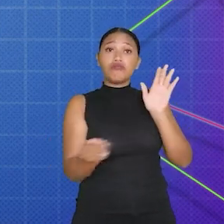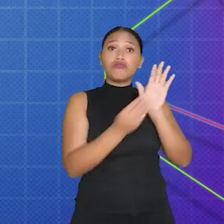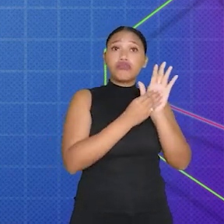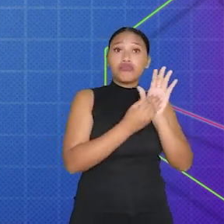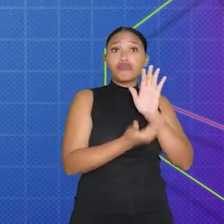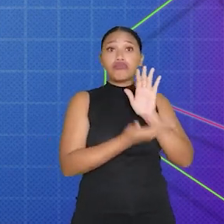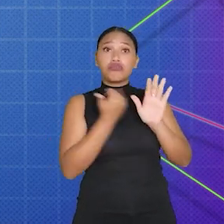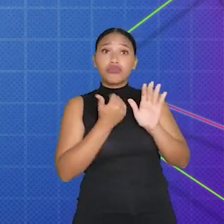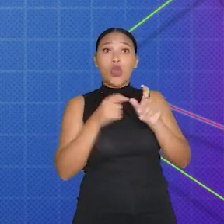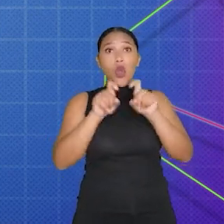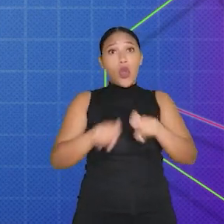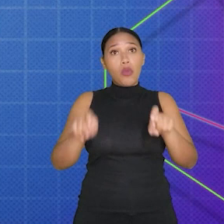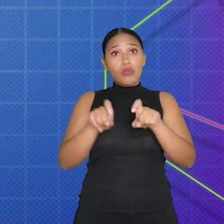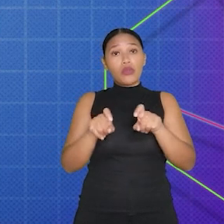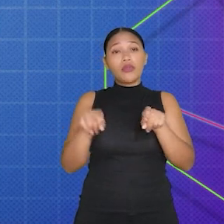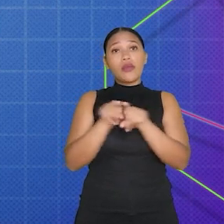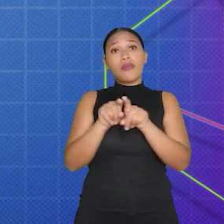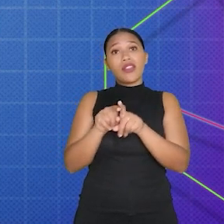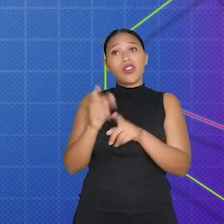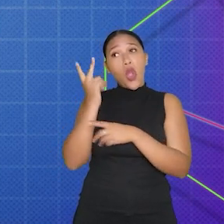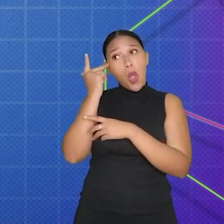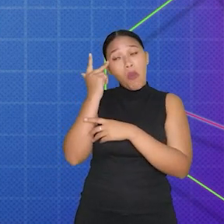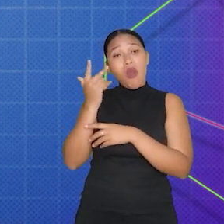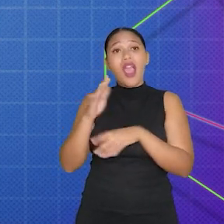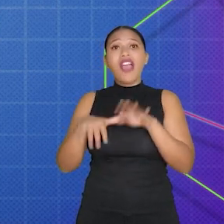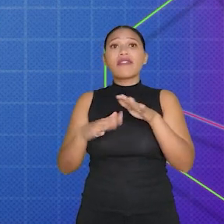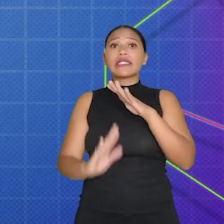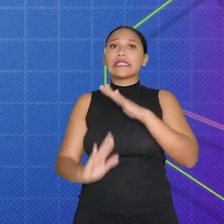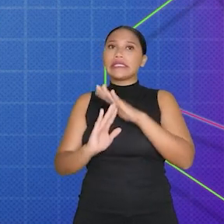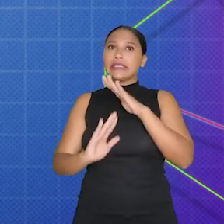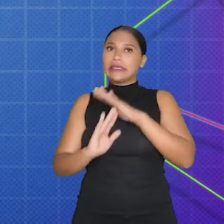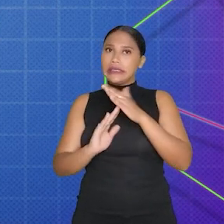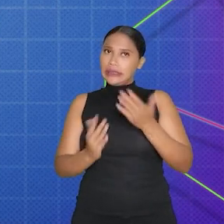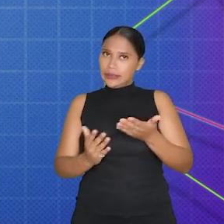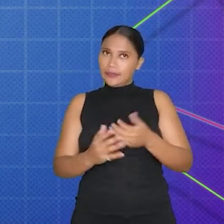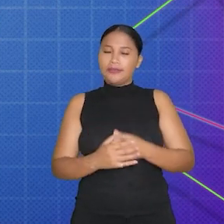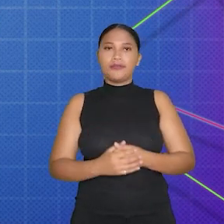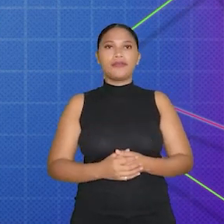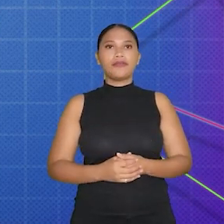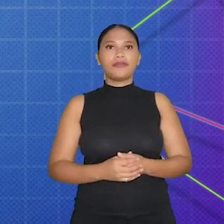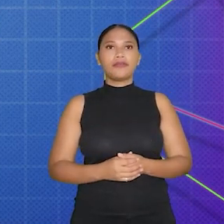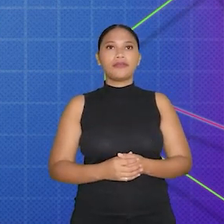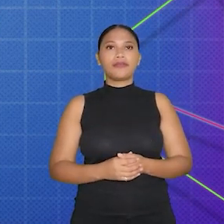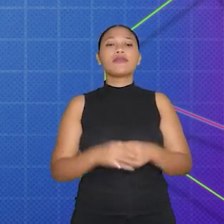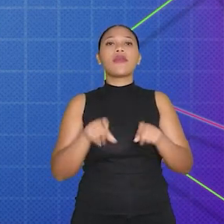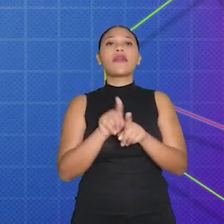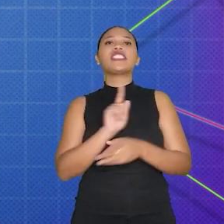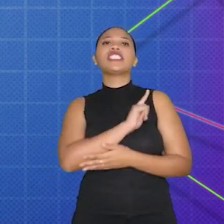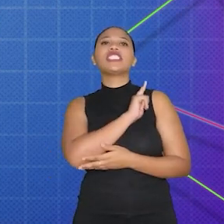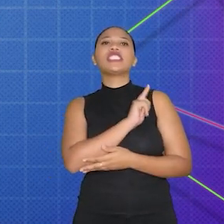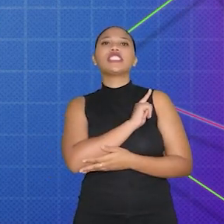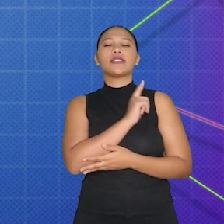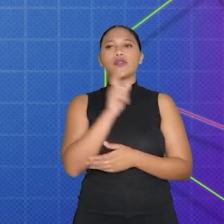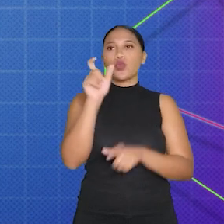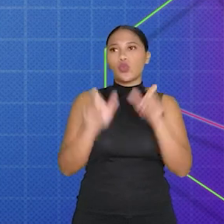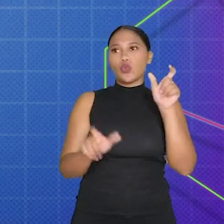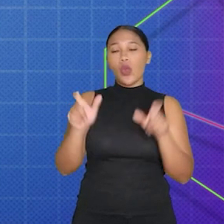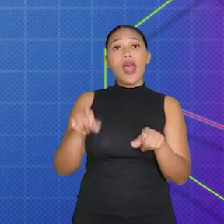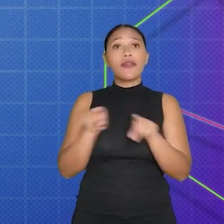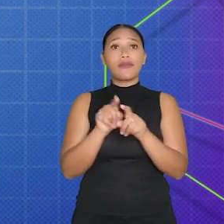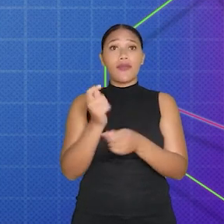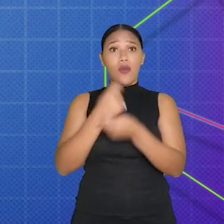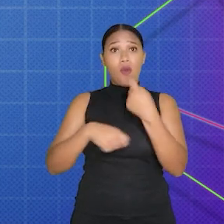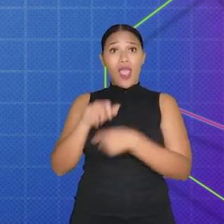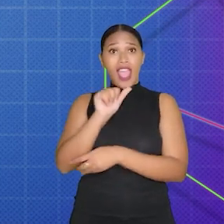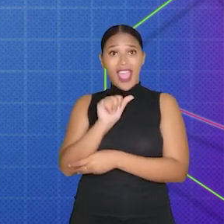pode instalar e remover programas em um computador, enquanto os usuários comuns podem ter permissões limitadas para fazer isso. Gerenciamento